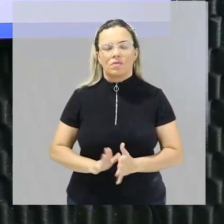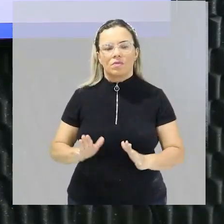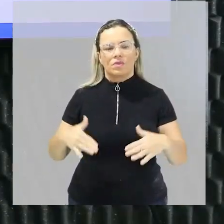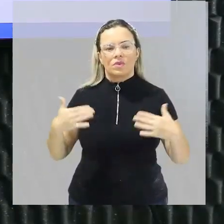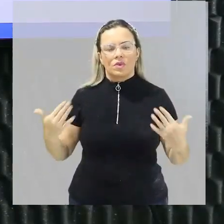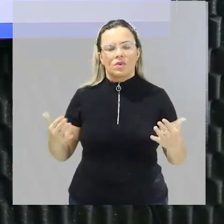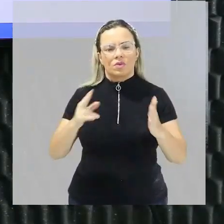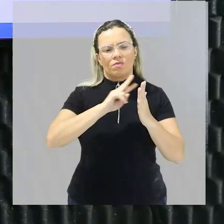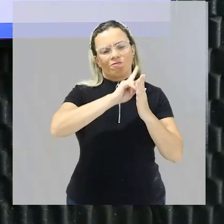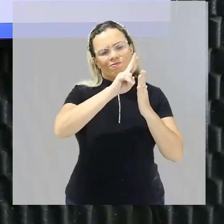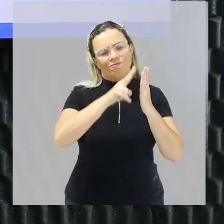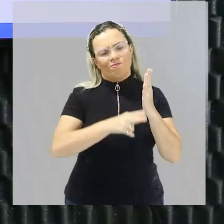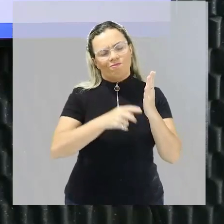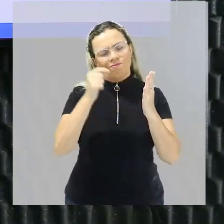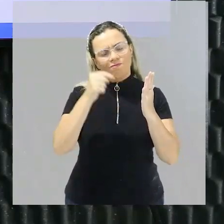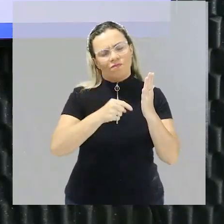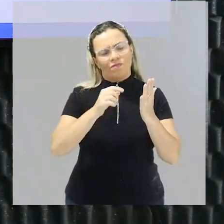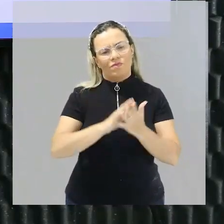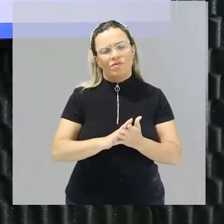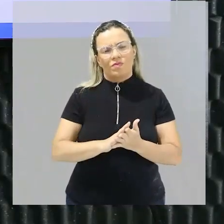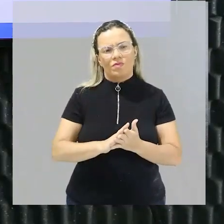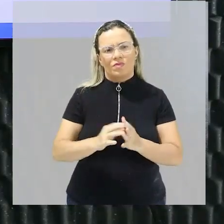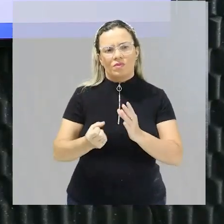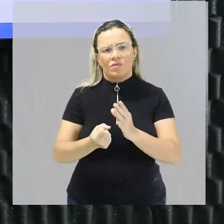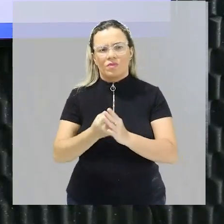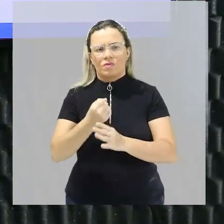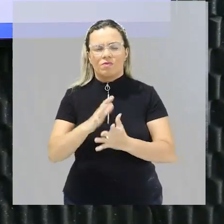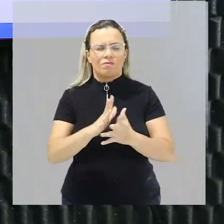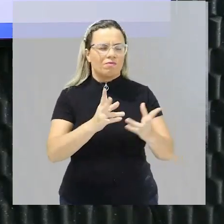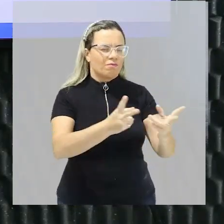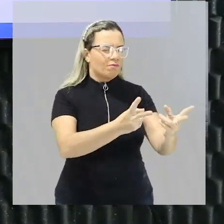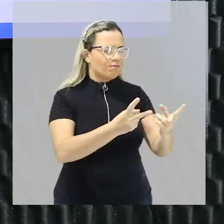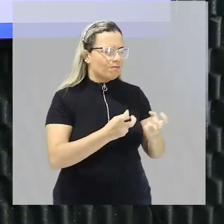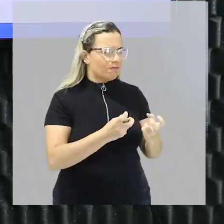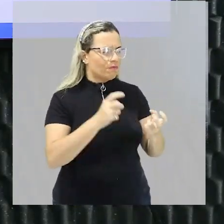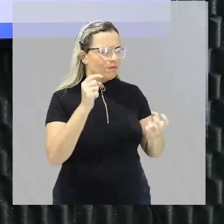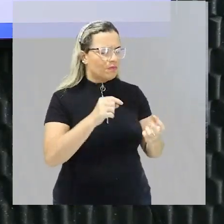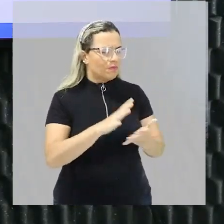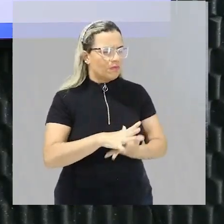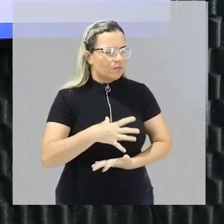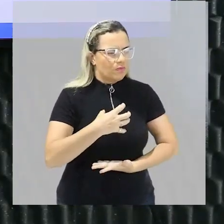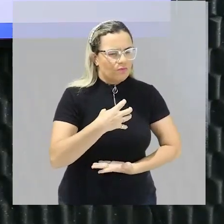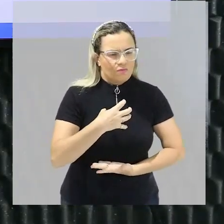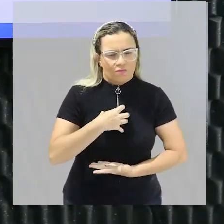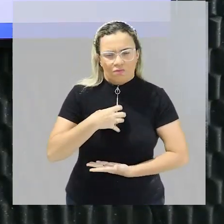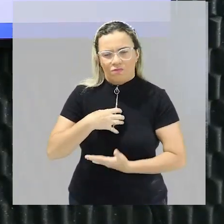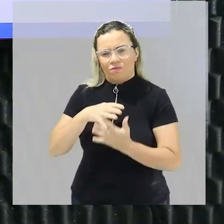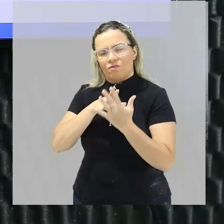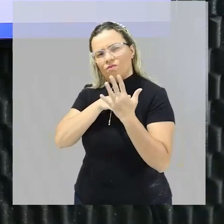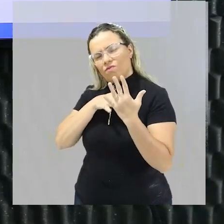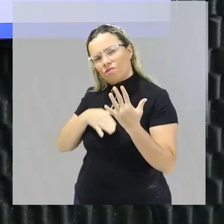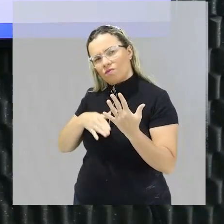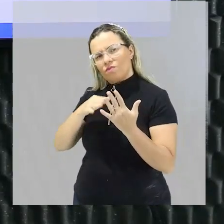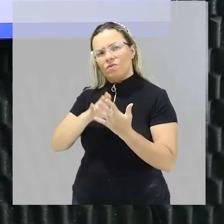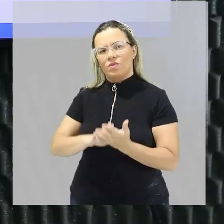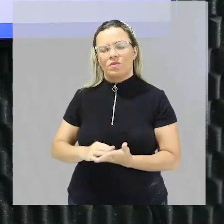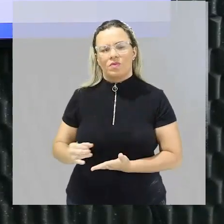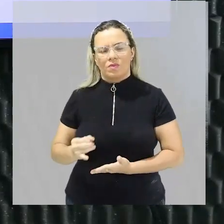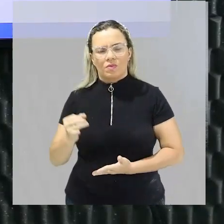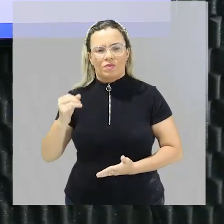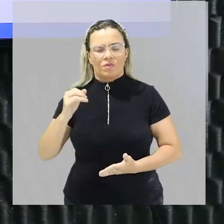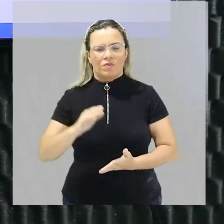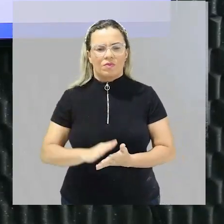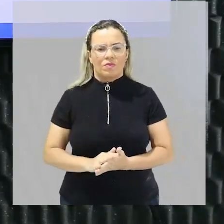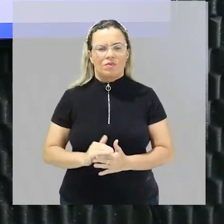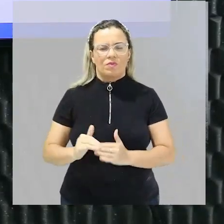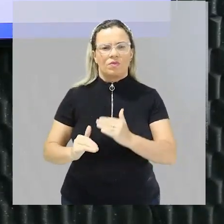Aqueles elementos que são, claro, criados a partir da percepção. As sensações estéticas, sublime,